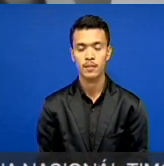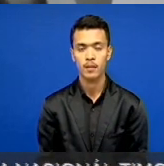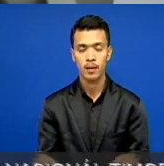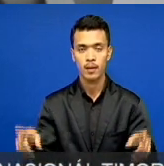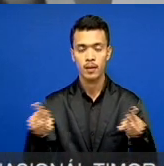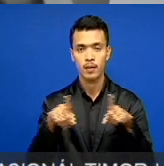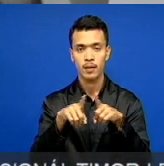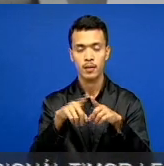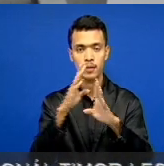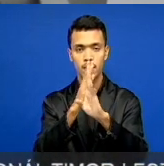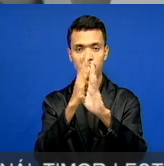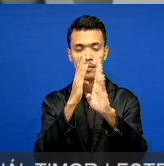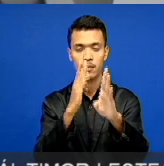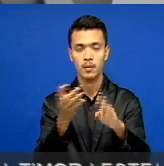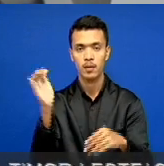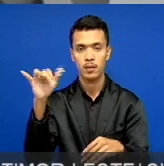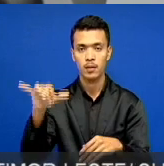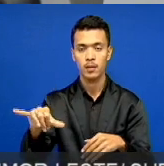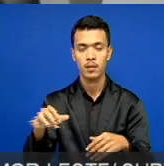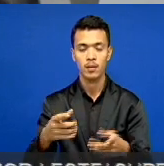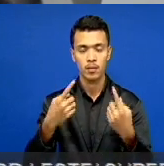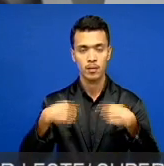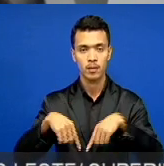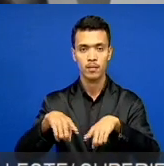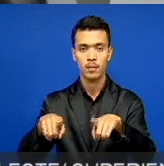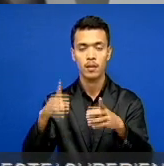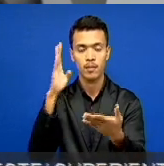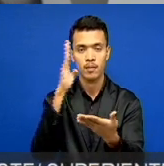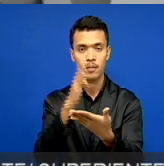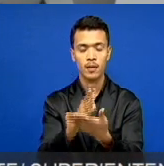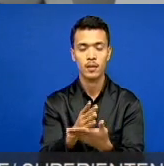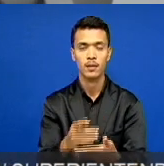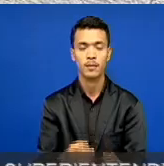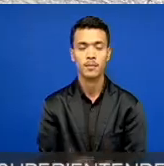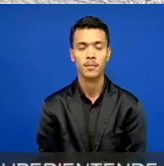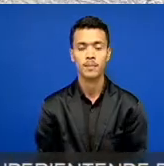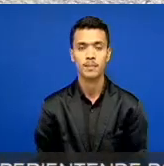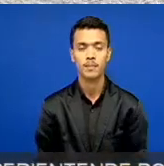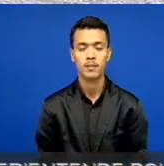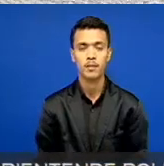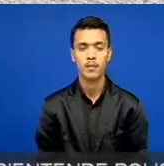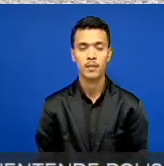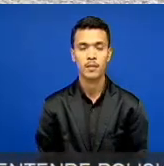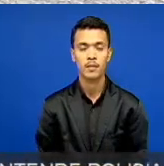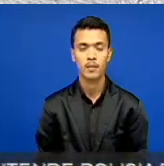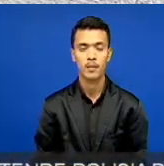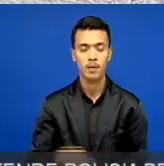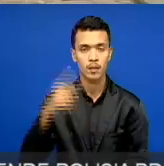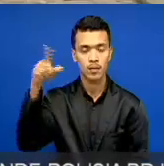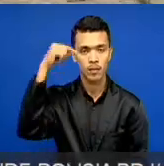nessan bisere la sela tamato ebe e a capital município de Queque. Antes né, sétimo